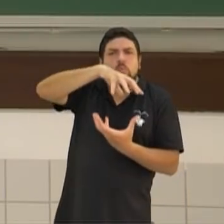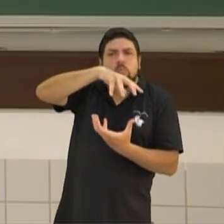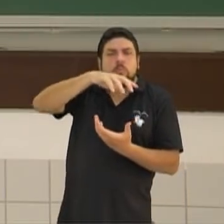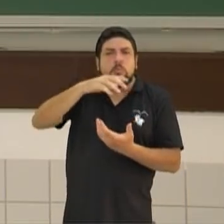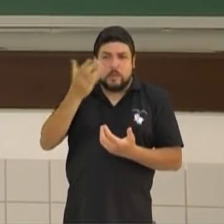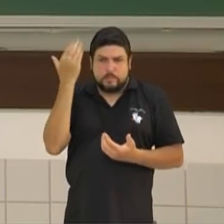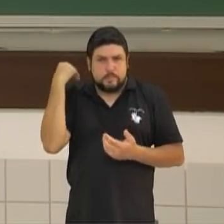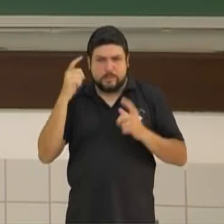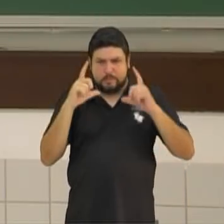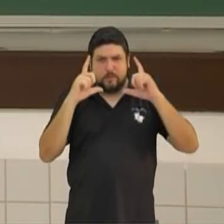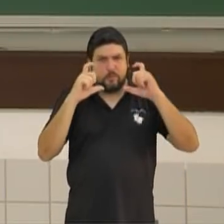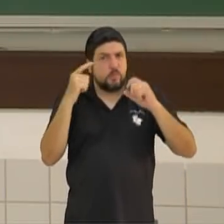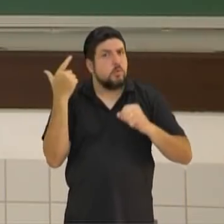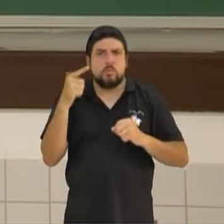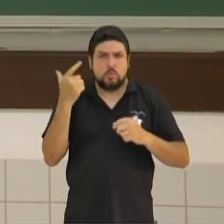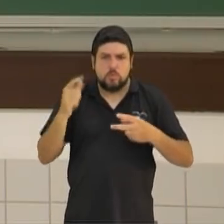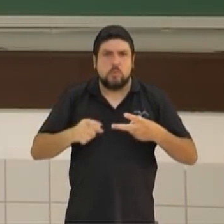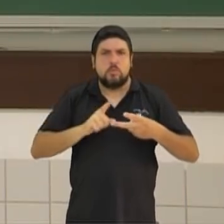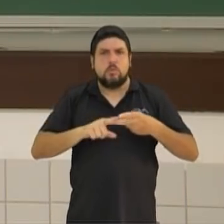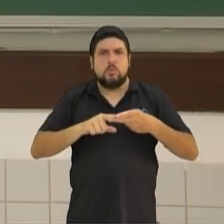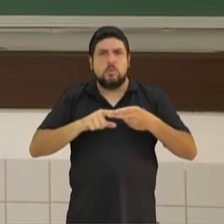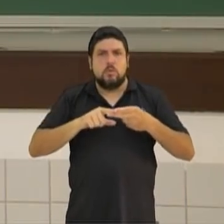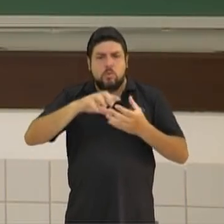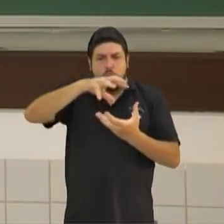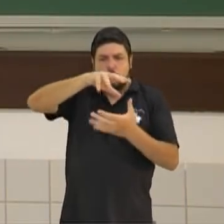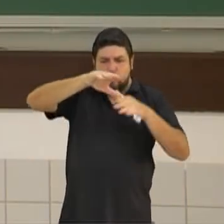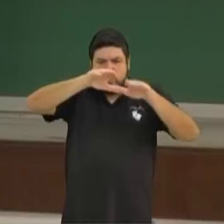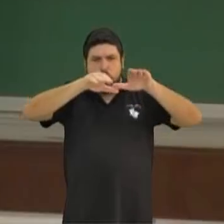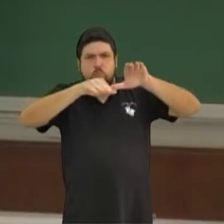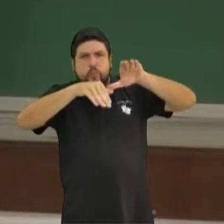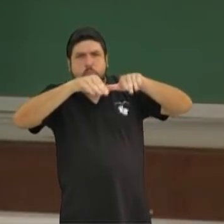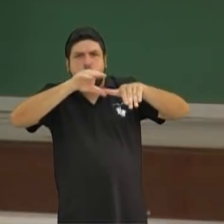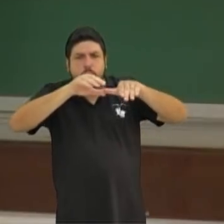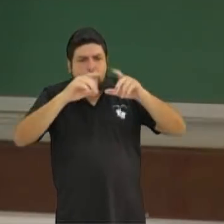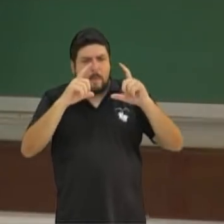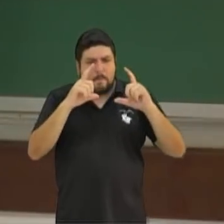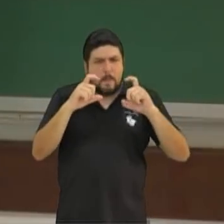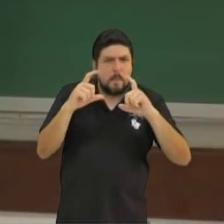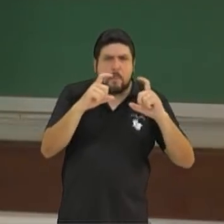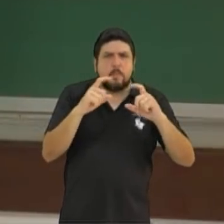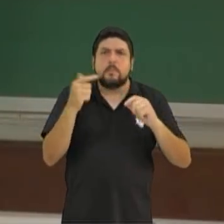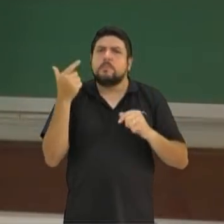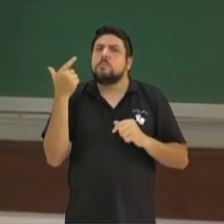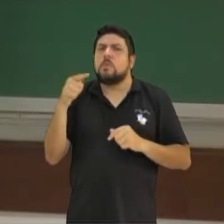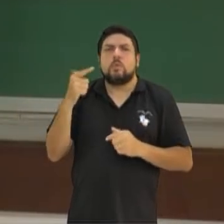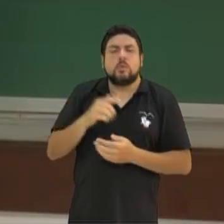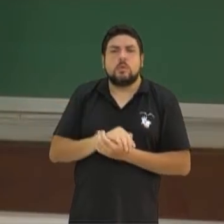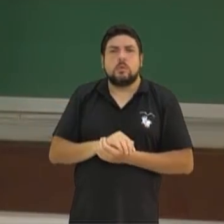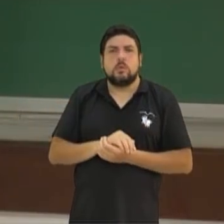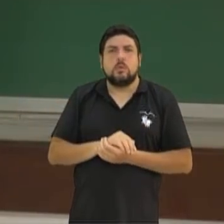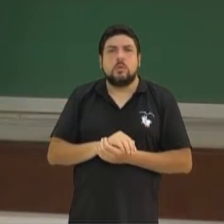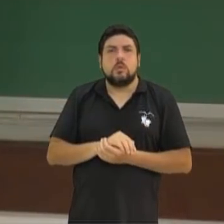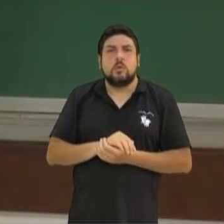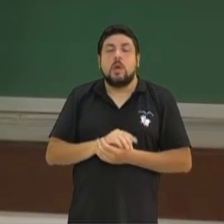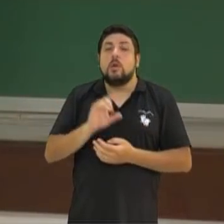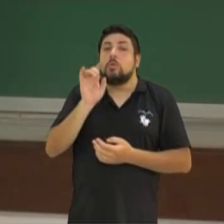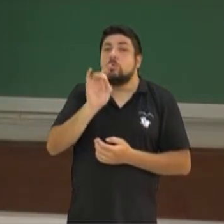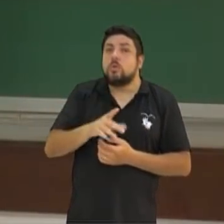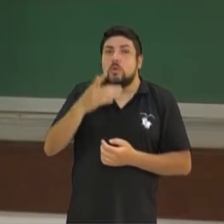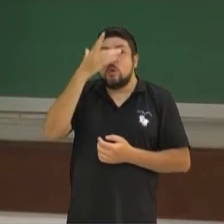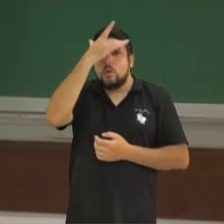máquinas fotográficas. Era apenas a observação direta dessas pessoas que iam até essas